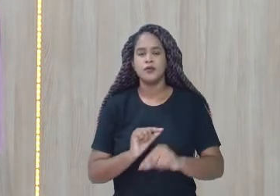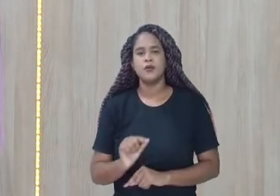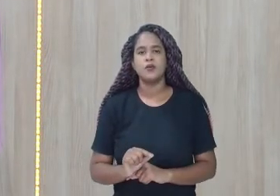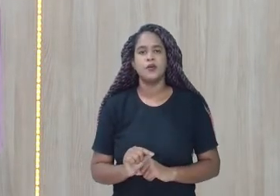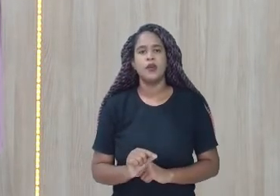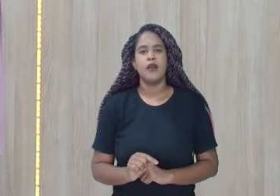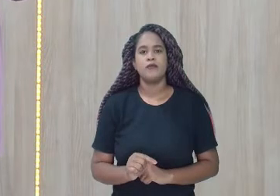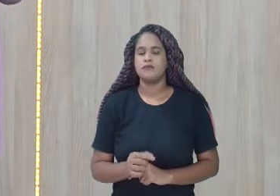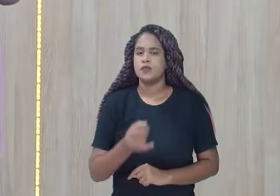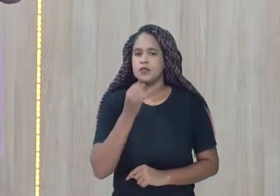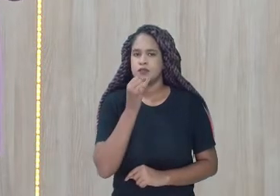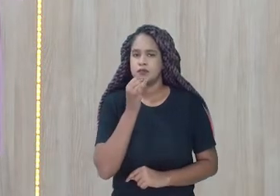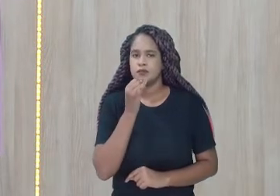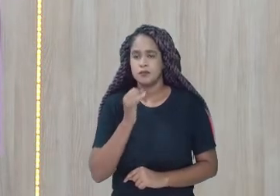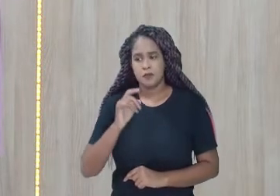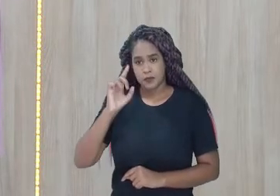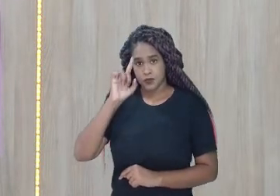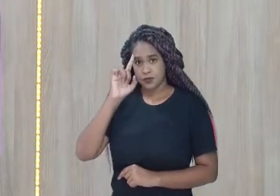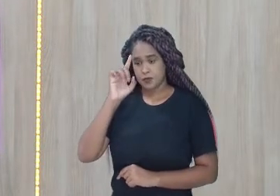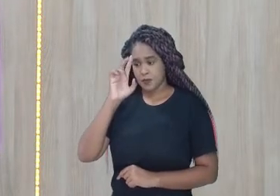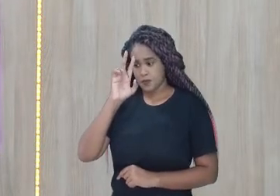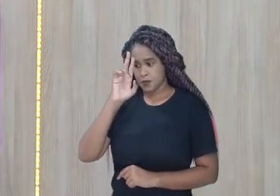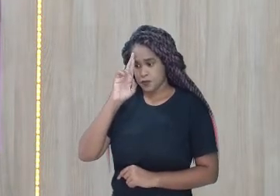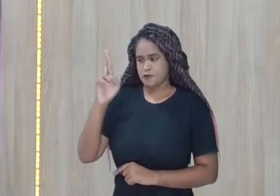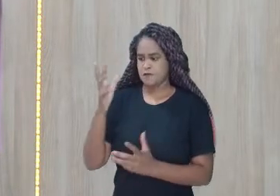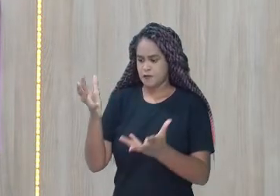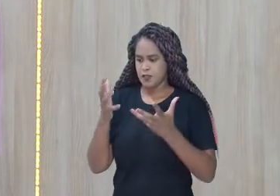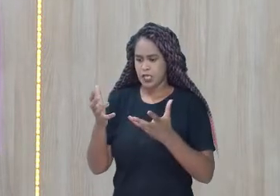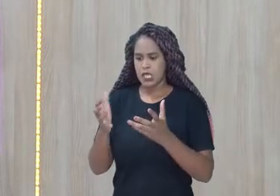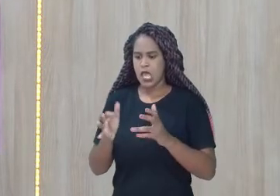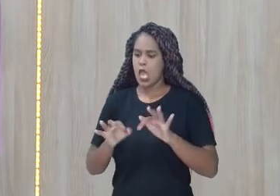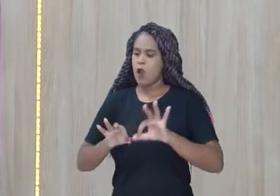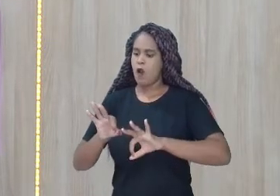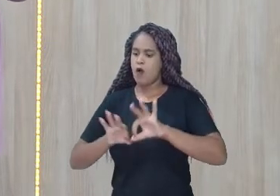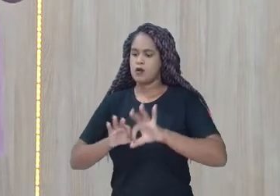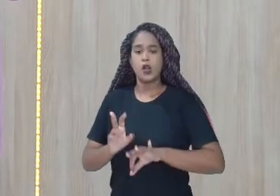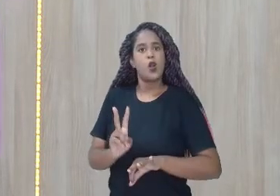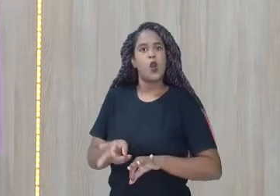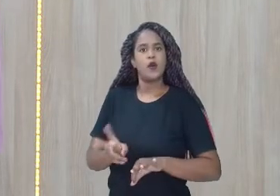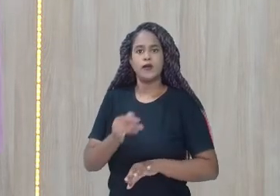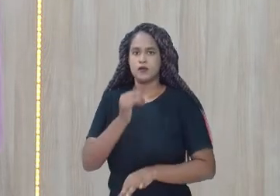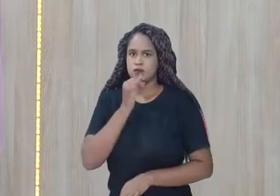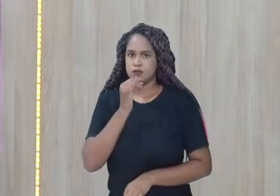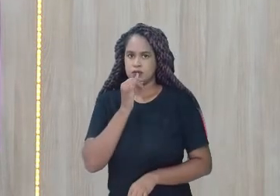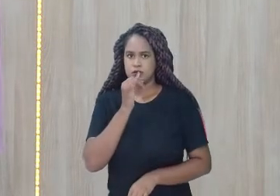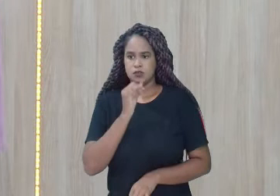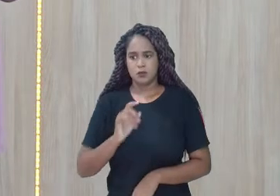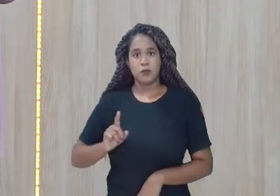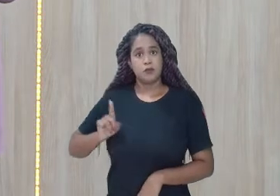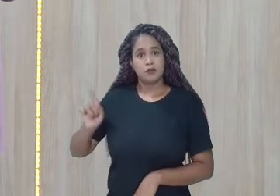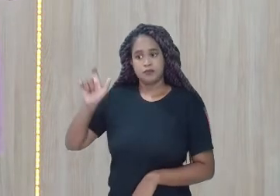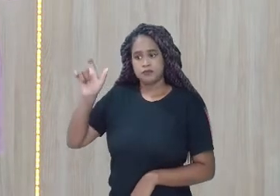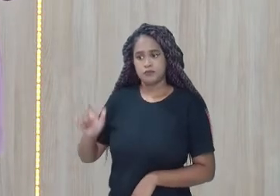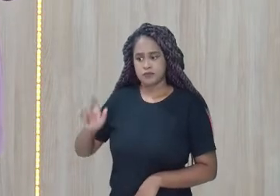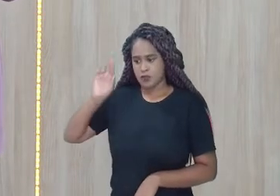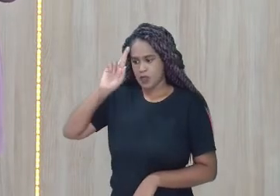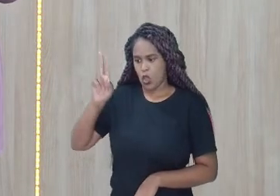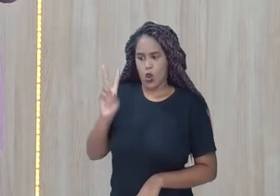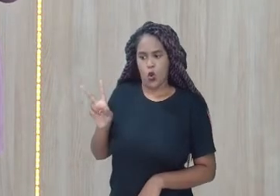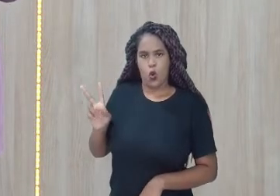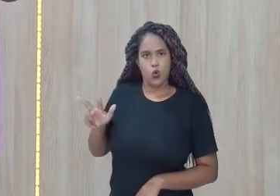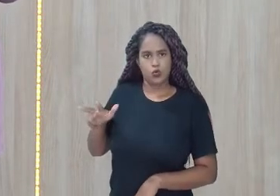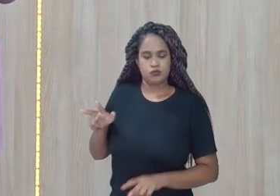aquela organização que existe trabalhística ou de manutenção das coisas como elas